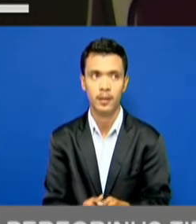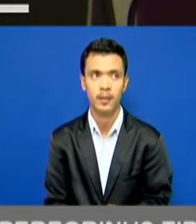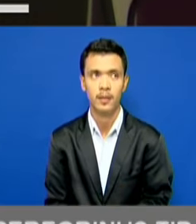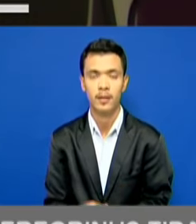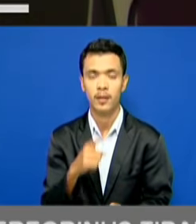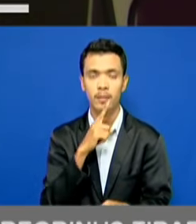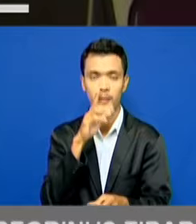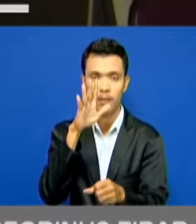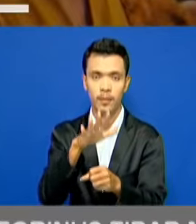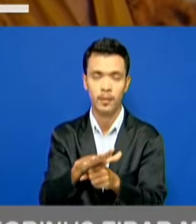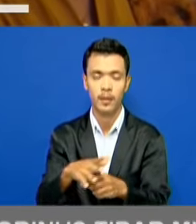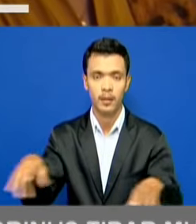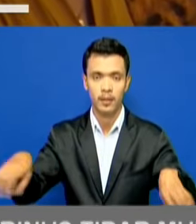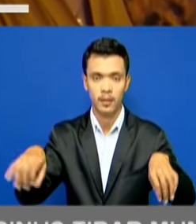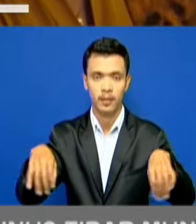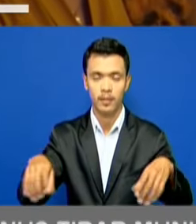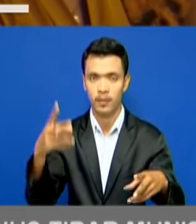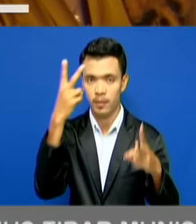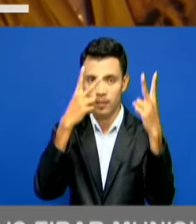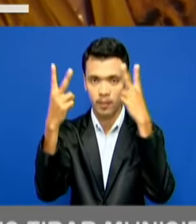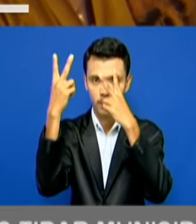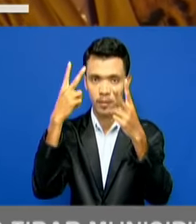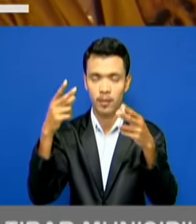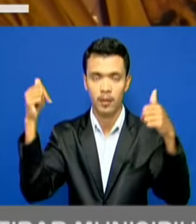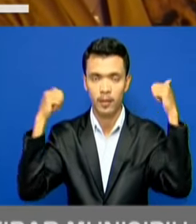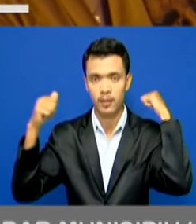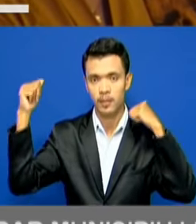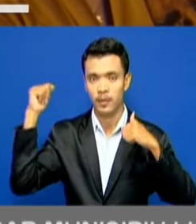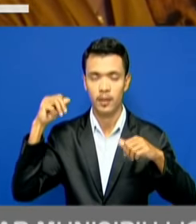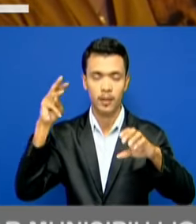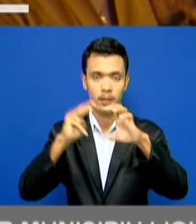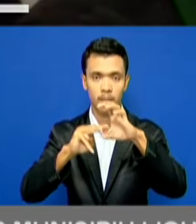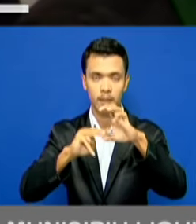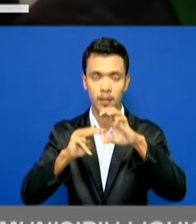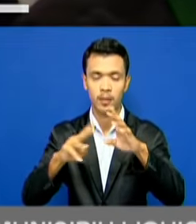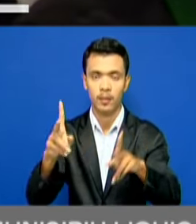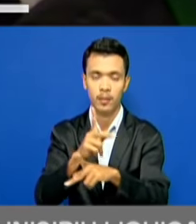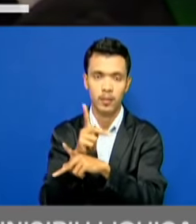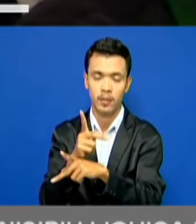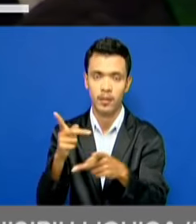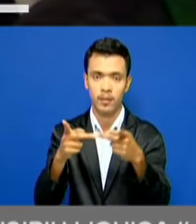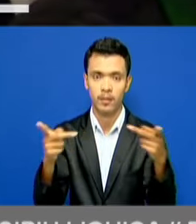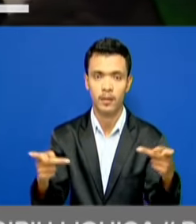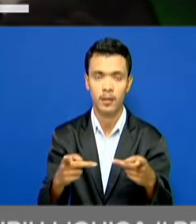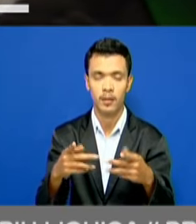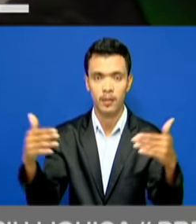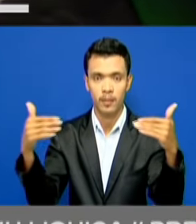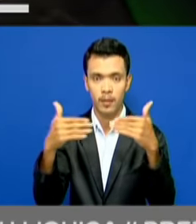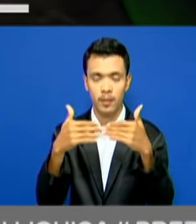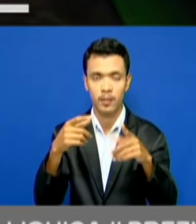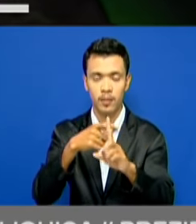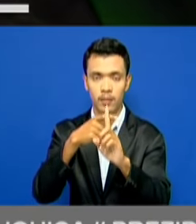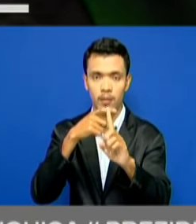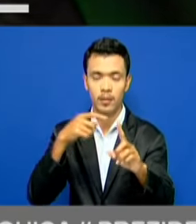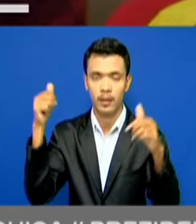Pinto, promete se esforço ao controle da atividade de mercadoria no protege área fronteira com atividade ilegal,